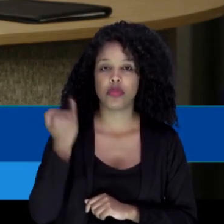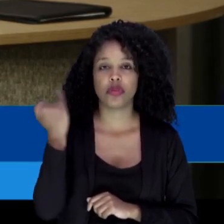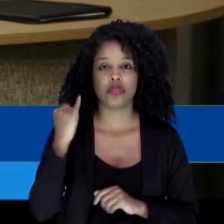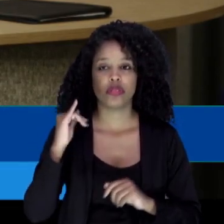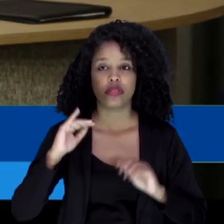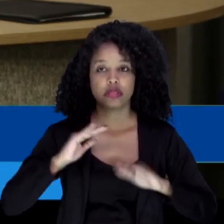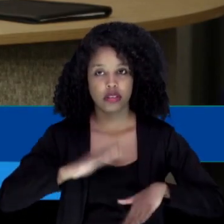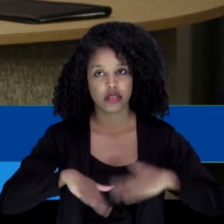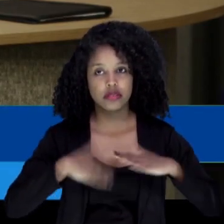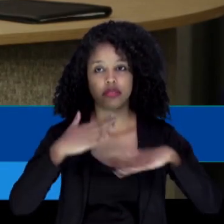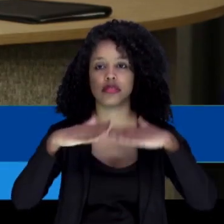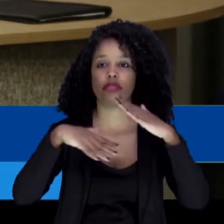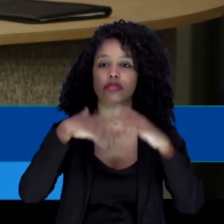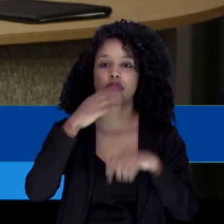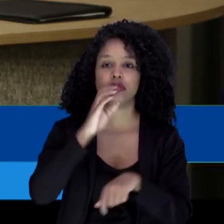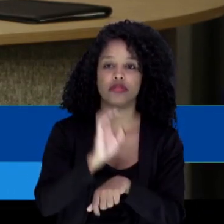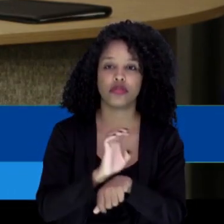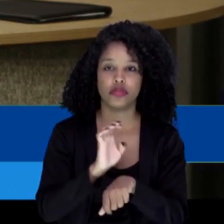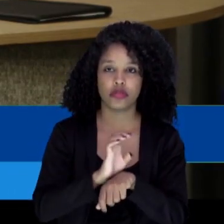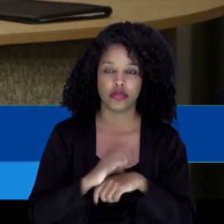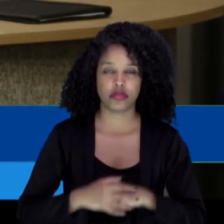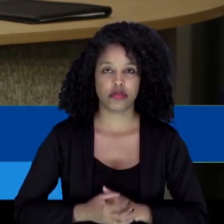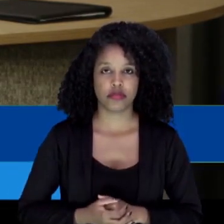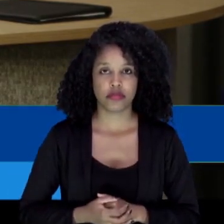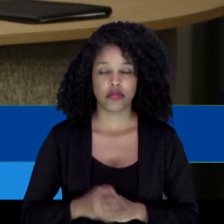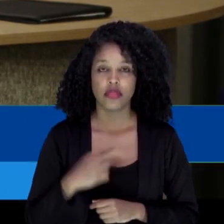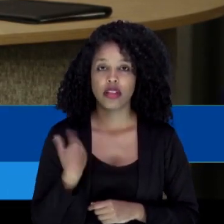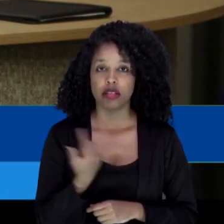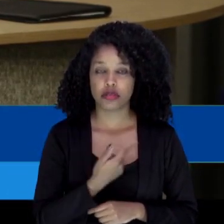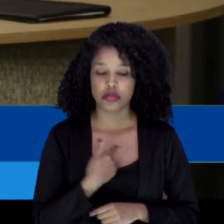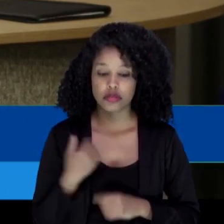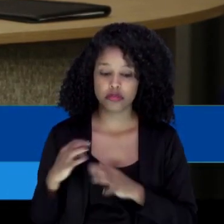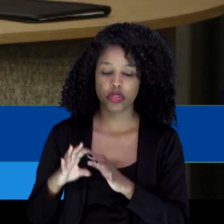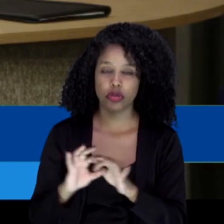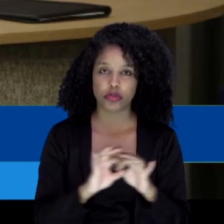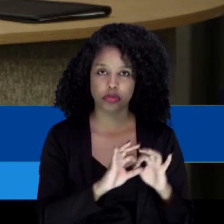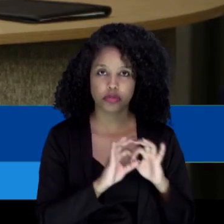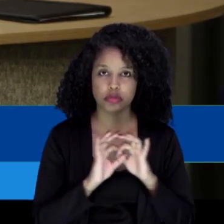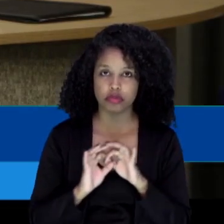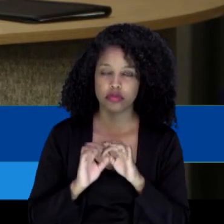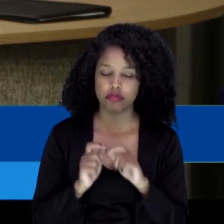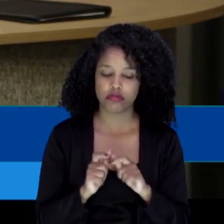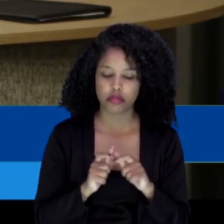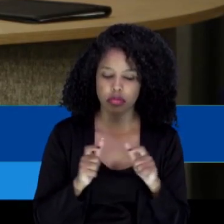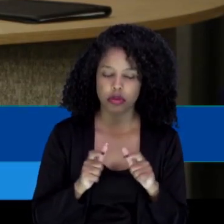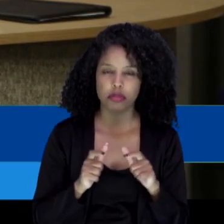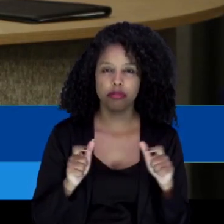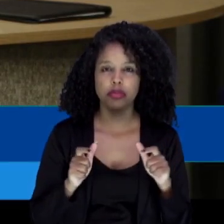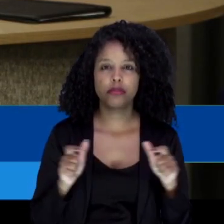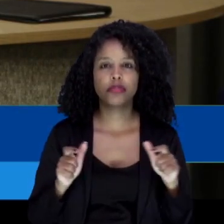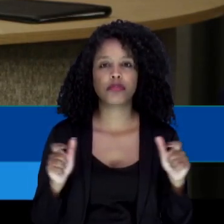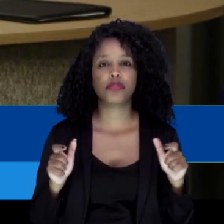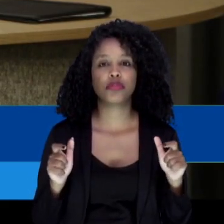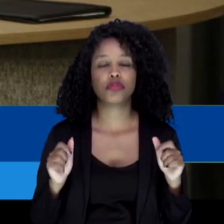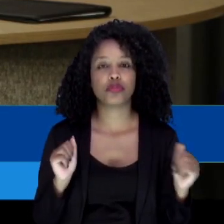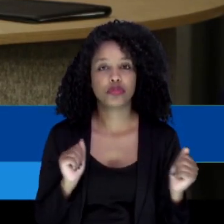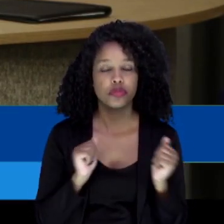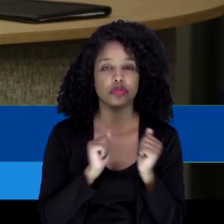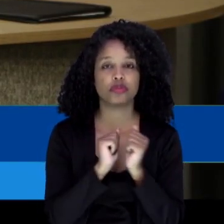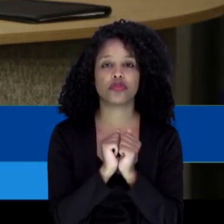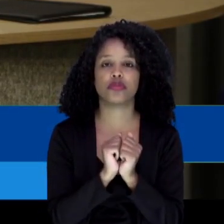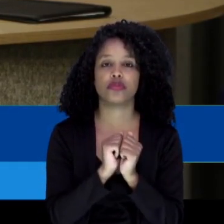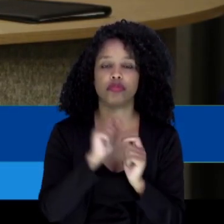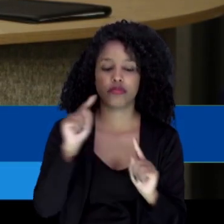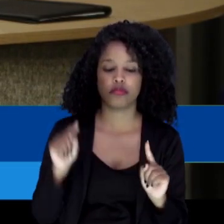desenvolvimento do nosso Estado estamos unidos crescendo e juntos buscando o melhor para